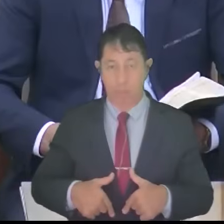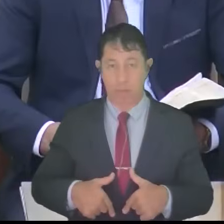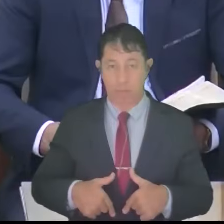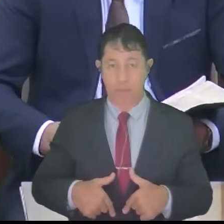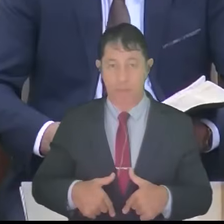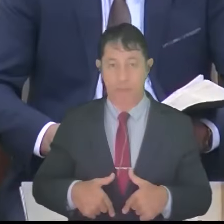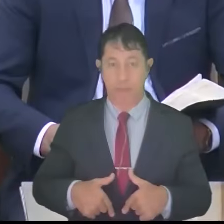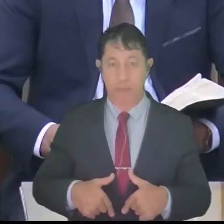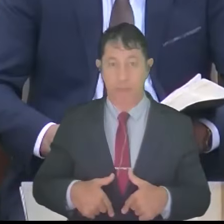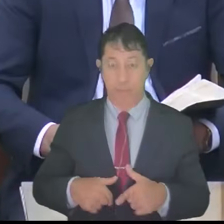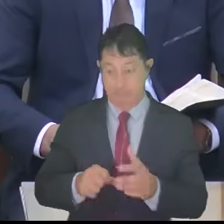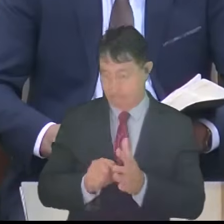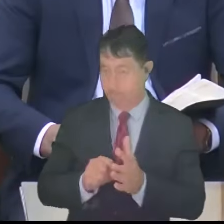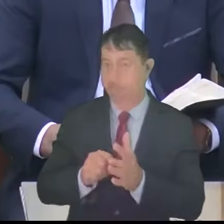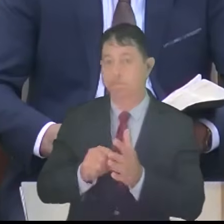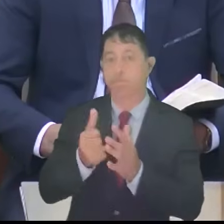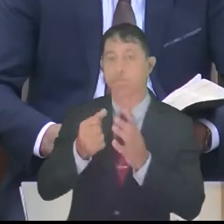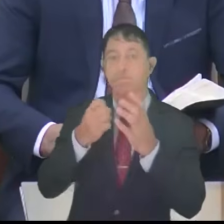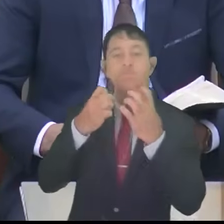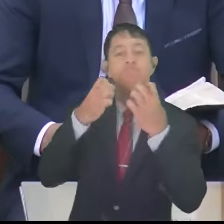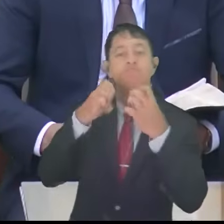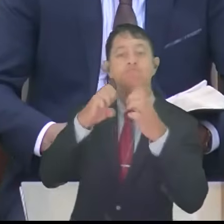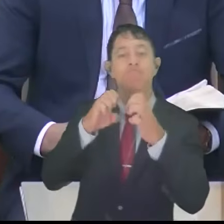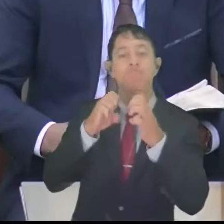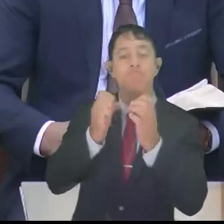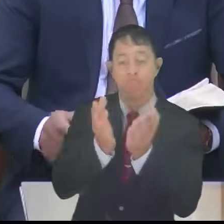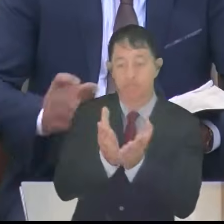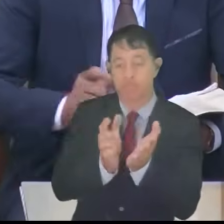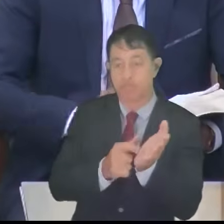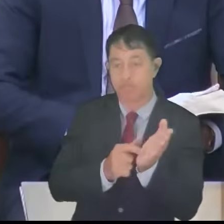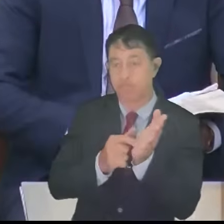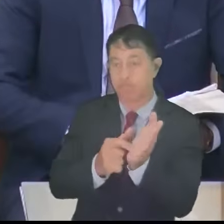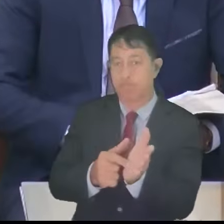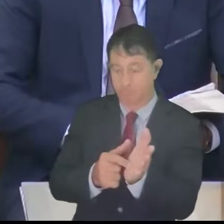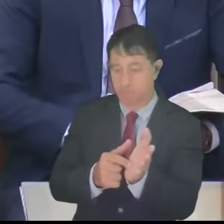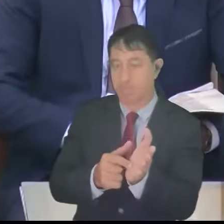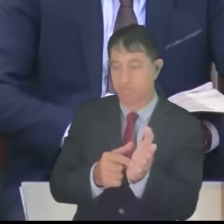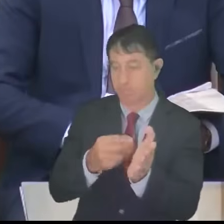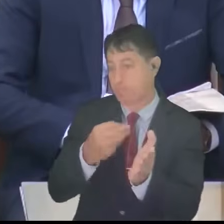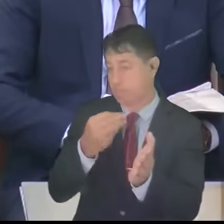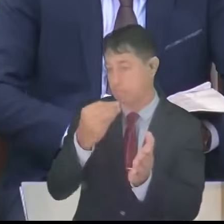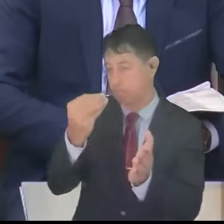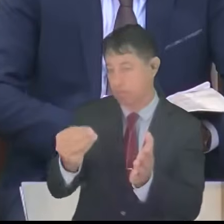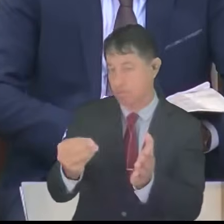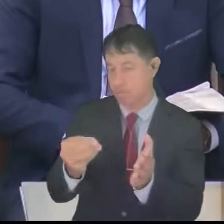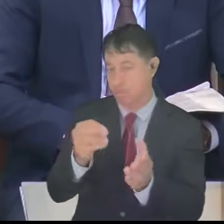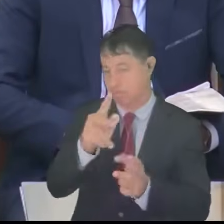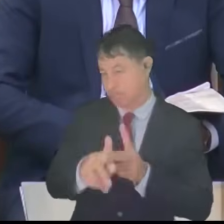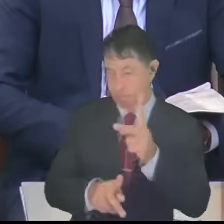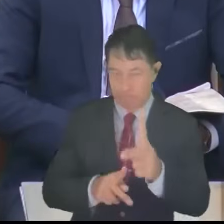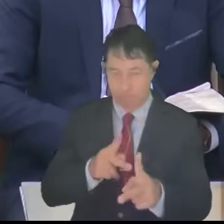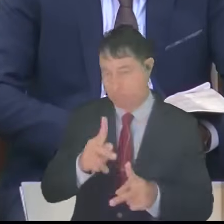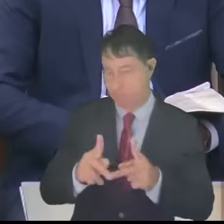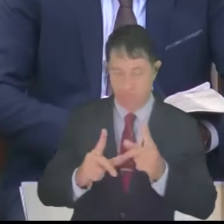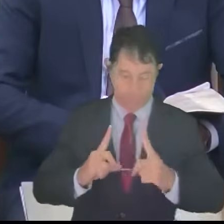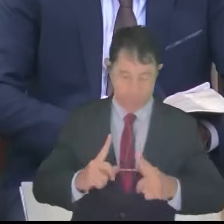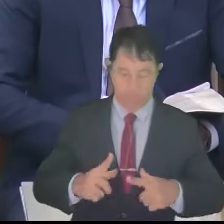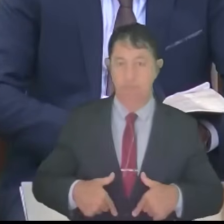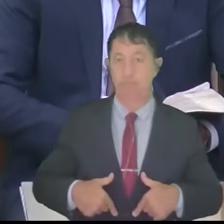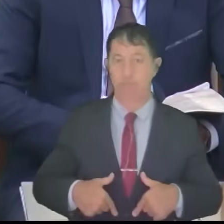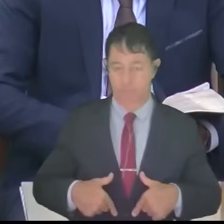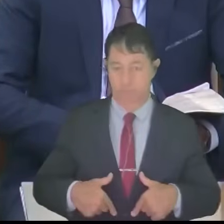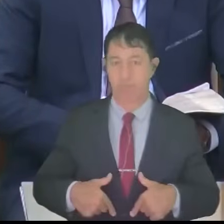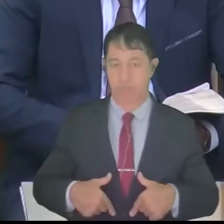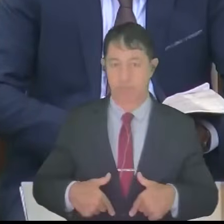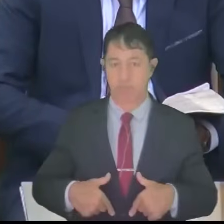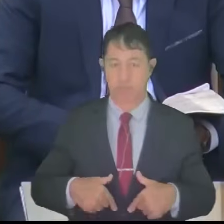foi oferecido ao povo judeu, foi oferecido ao povo israelita. E